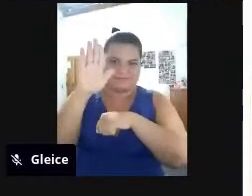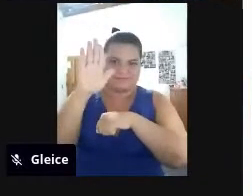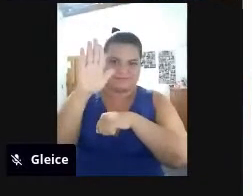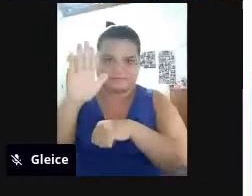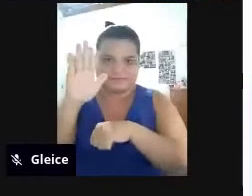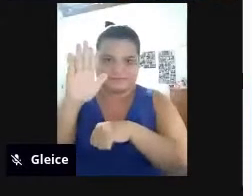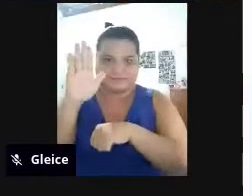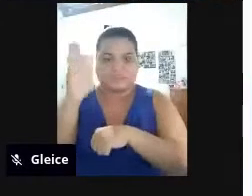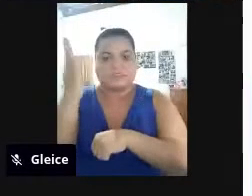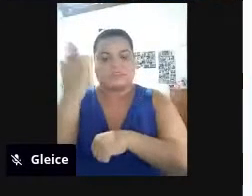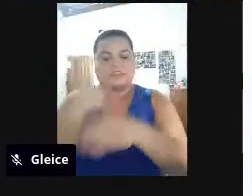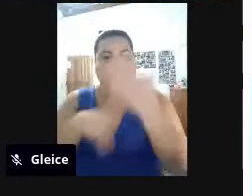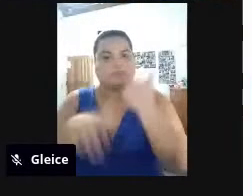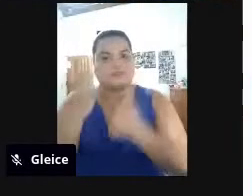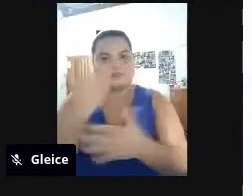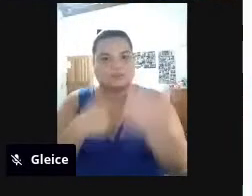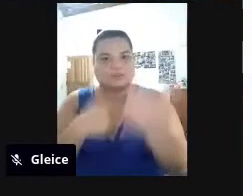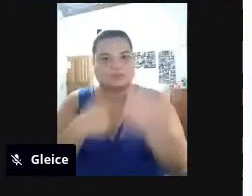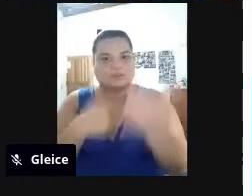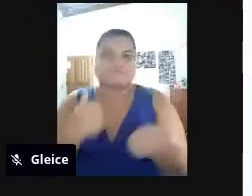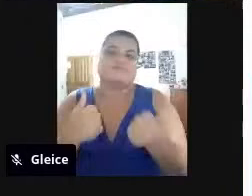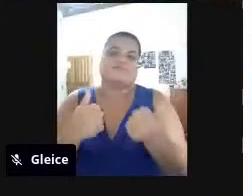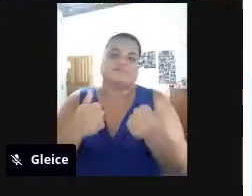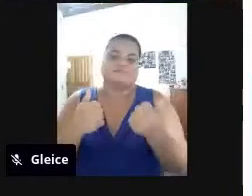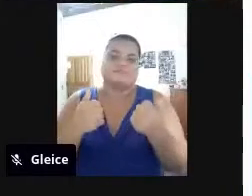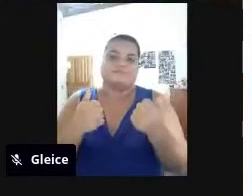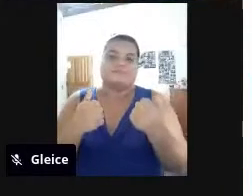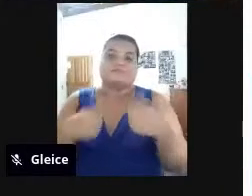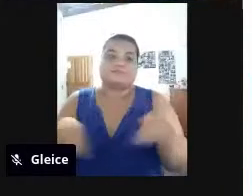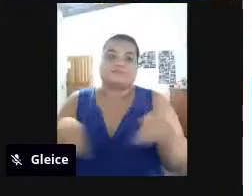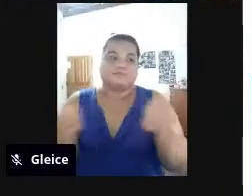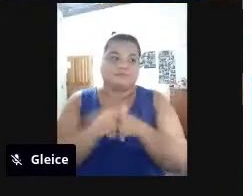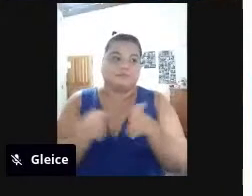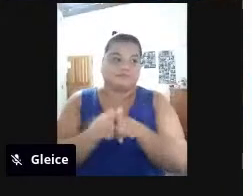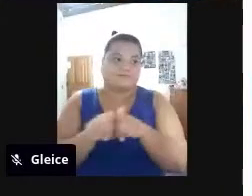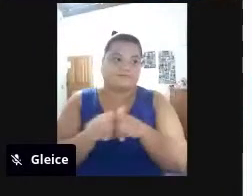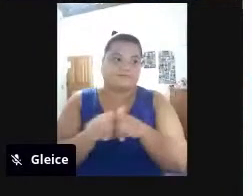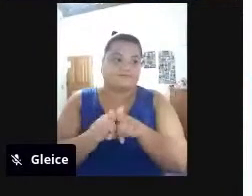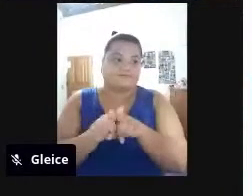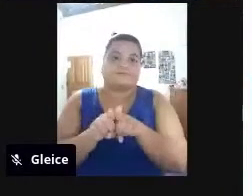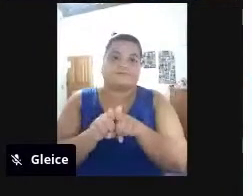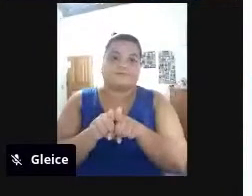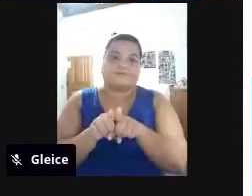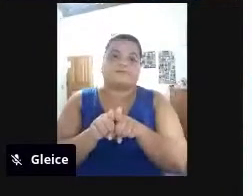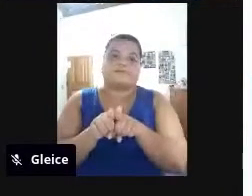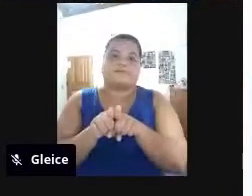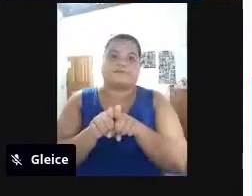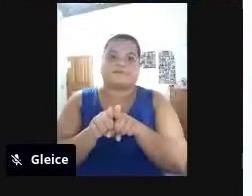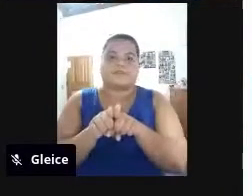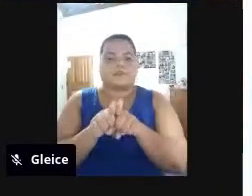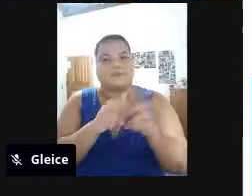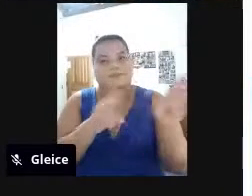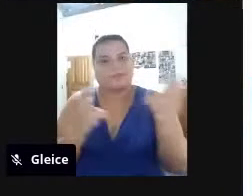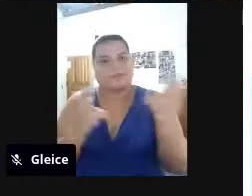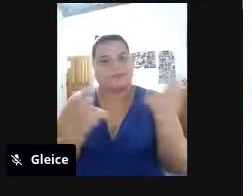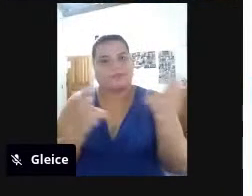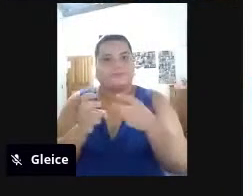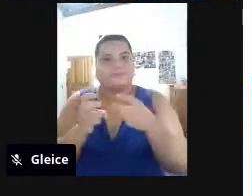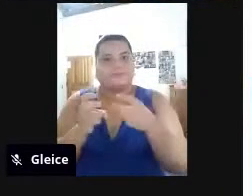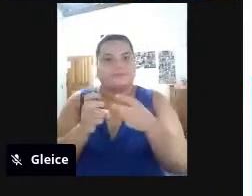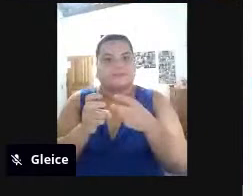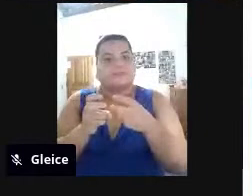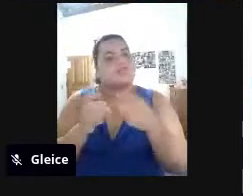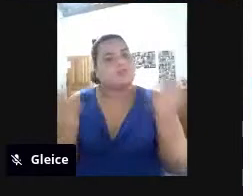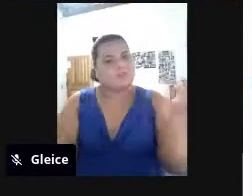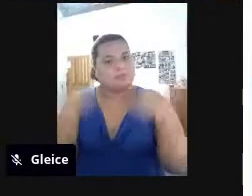de creatina. E claro, né, gente, com isso eles concluem que a suplementação de creatina, ela pode ser uma ótima